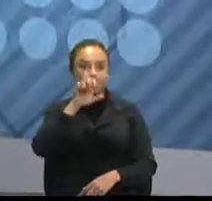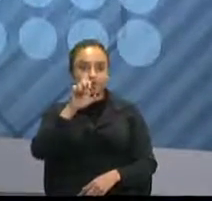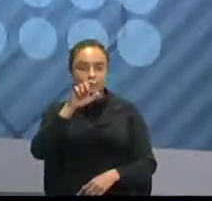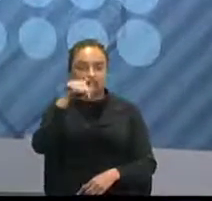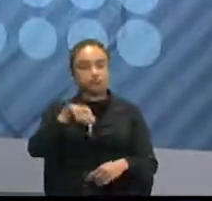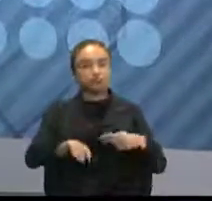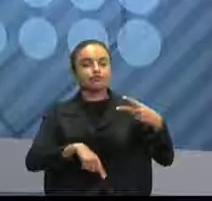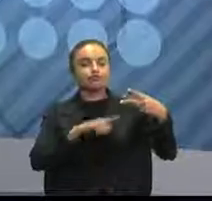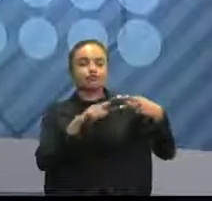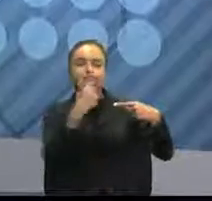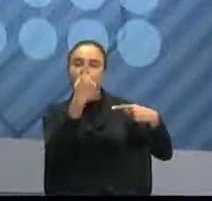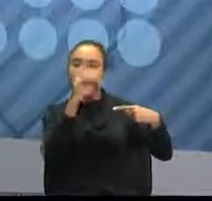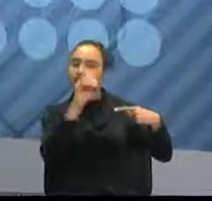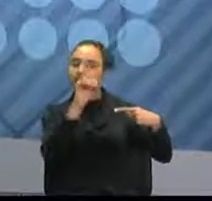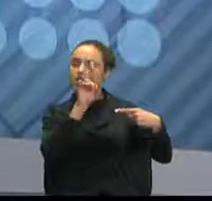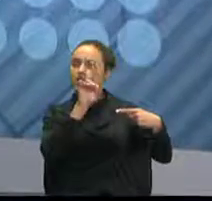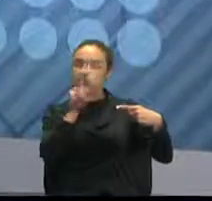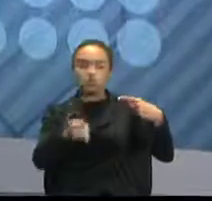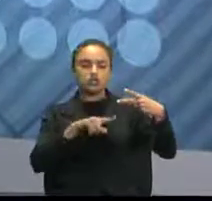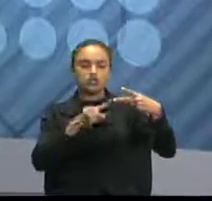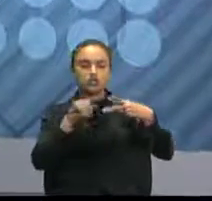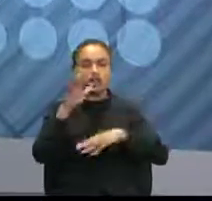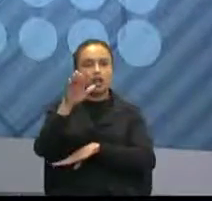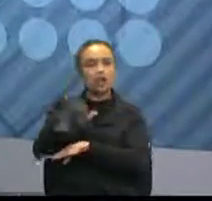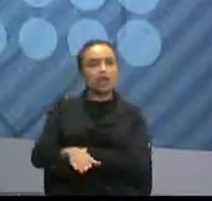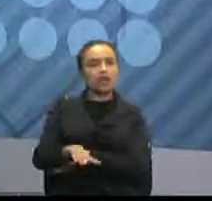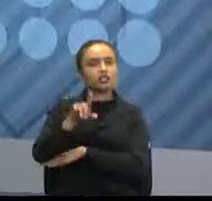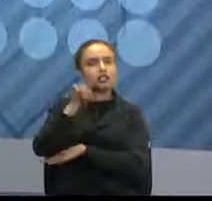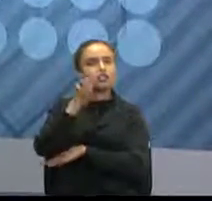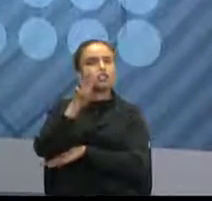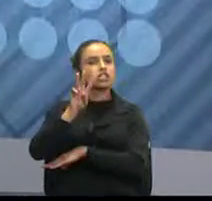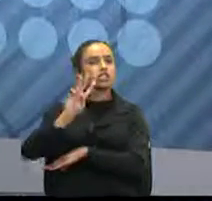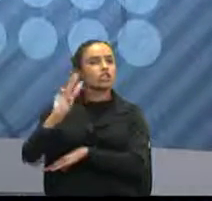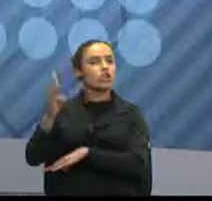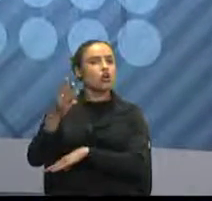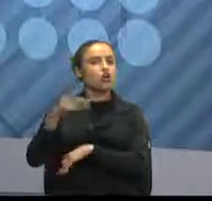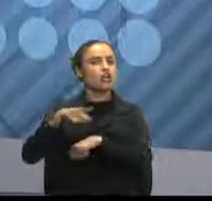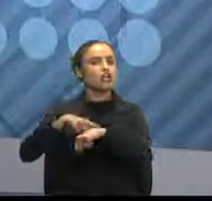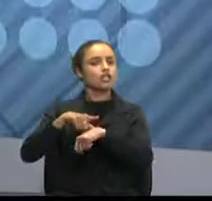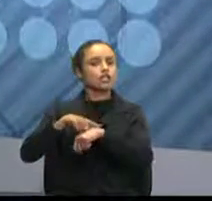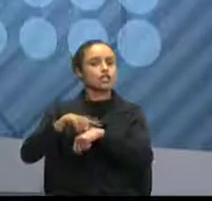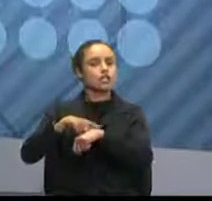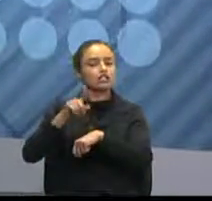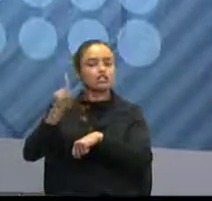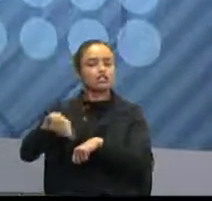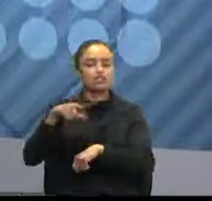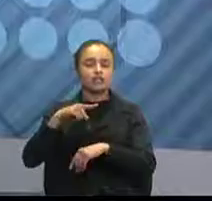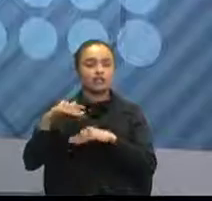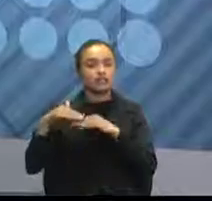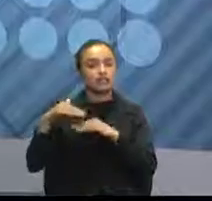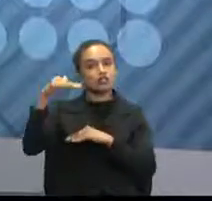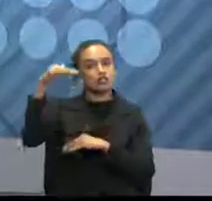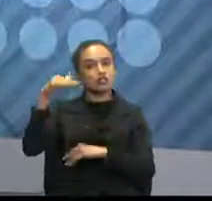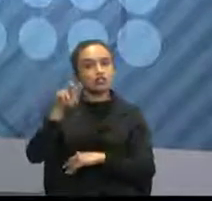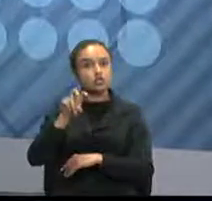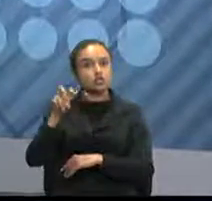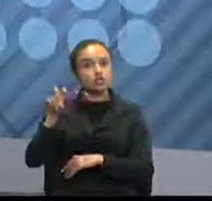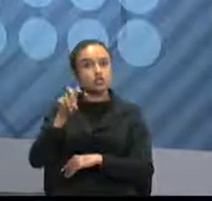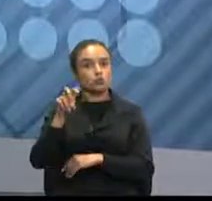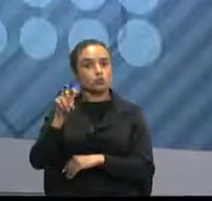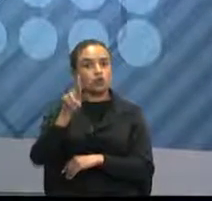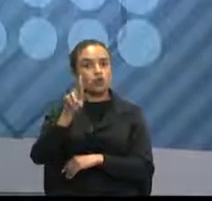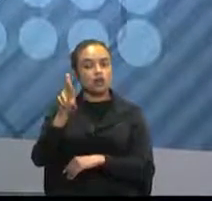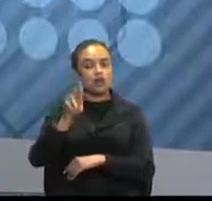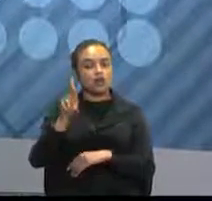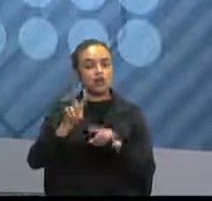horas vamos supor que as 15 horas essa ação subiu para 55 reais ela subiu para 55 reais